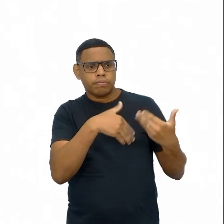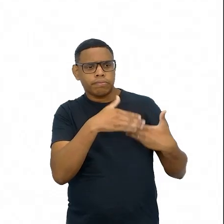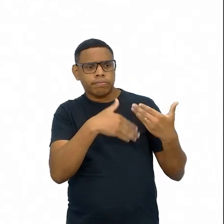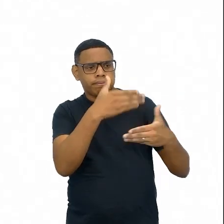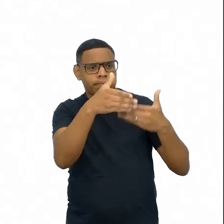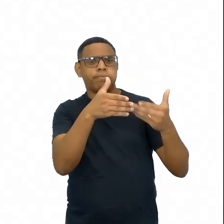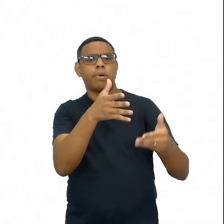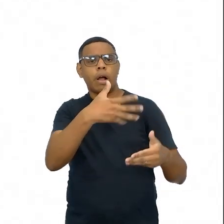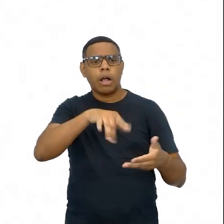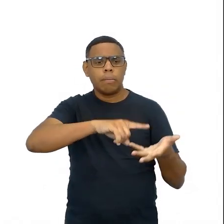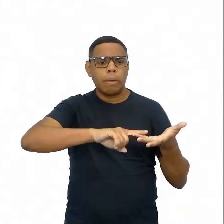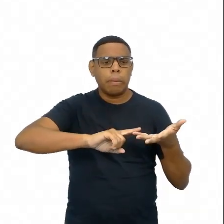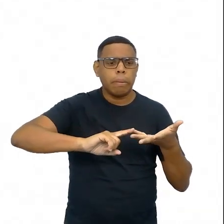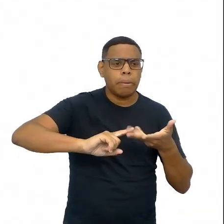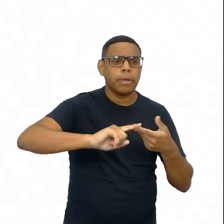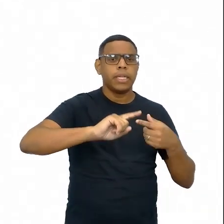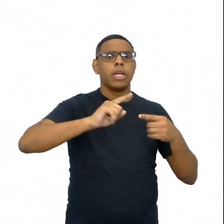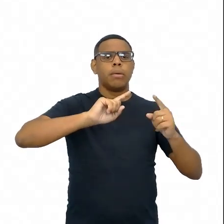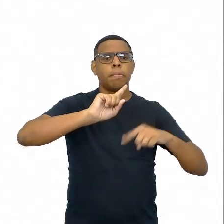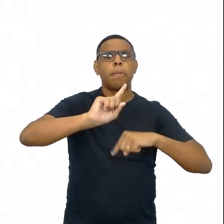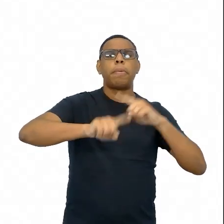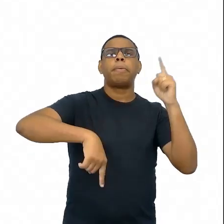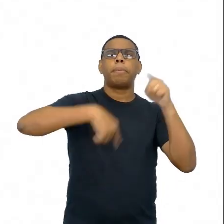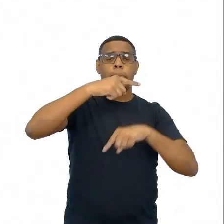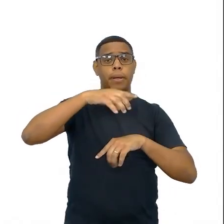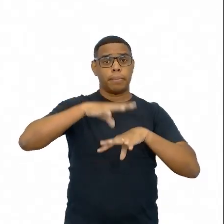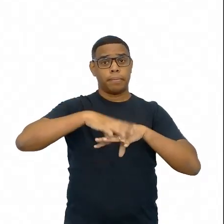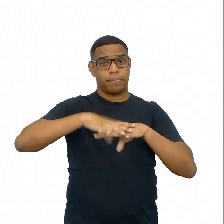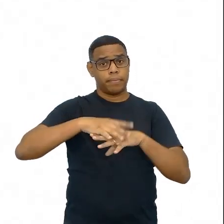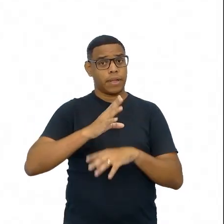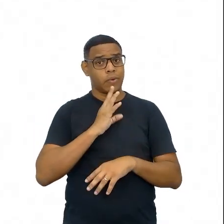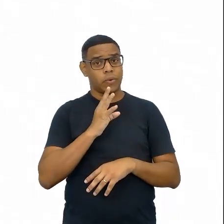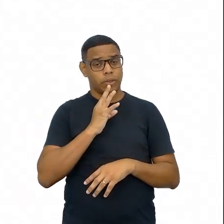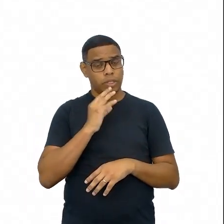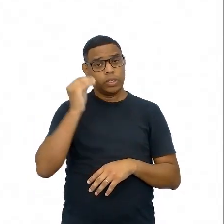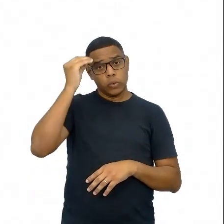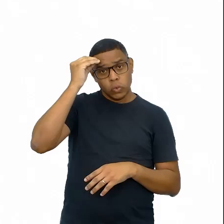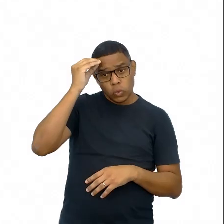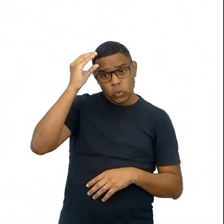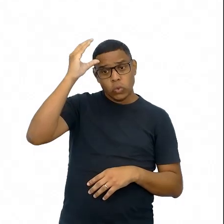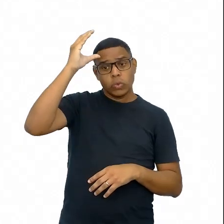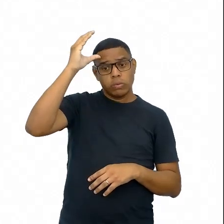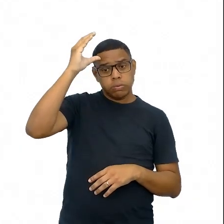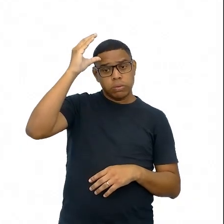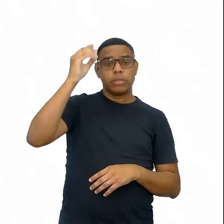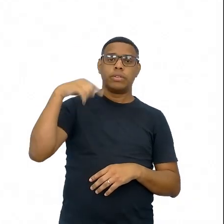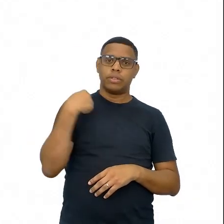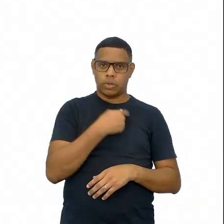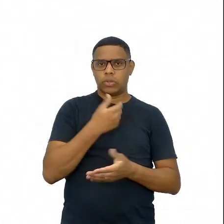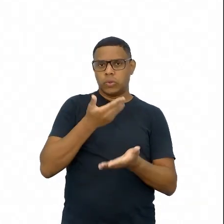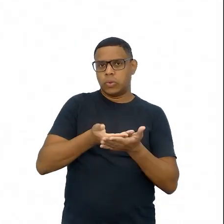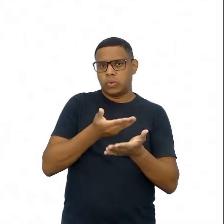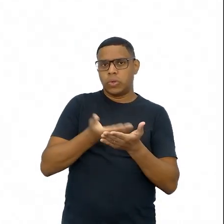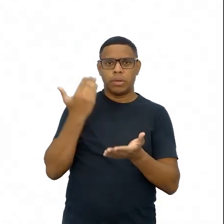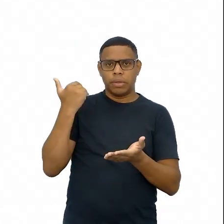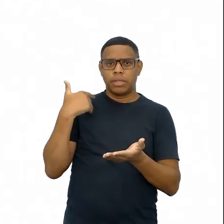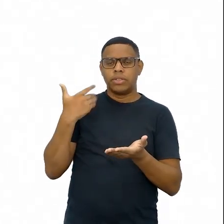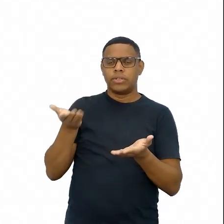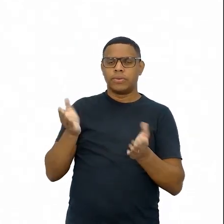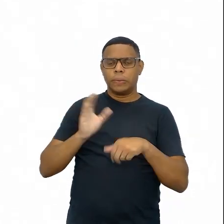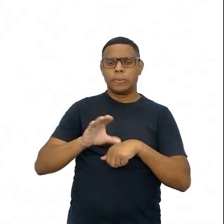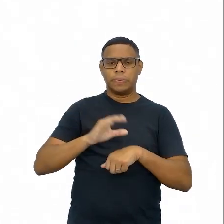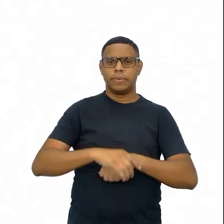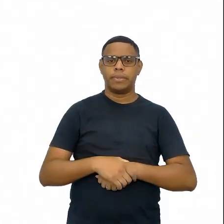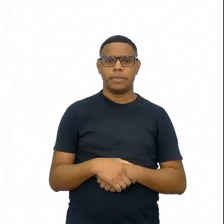as dimensões dos conhecimentos matemáticos, conforme, né, já tratamos durante as nossas